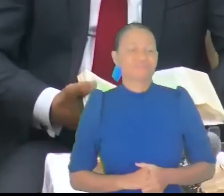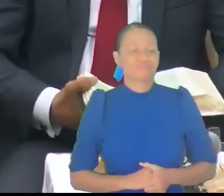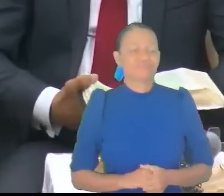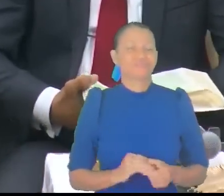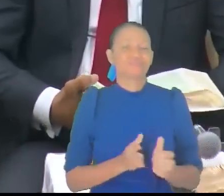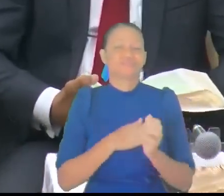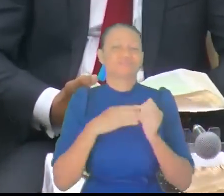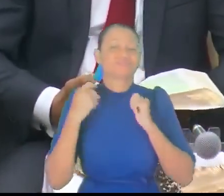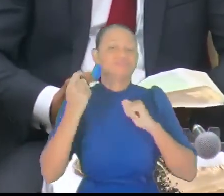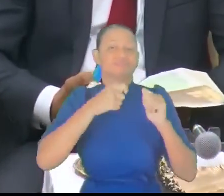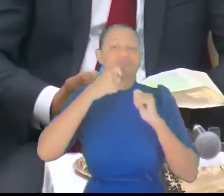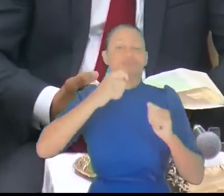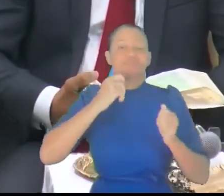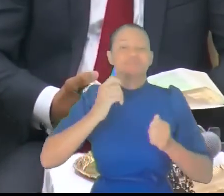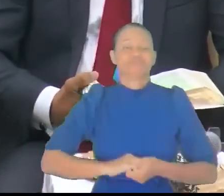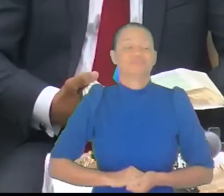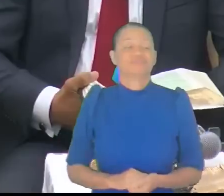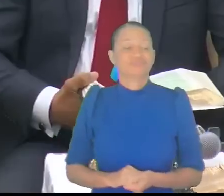Aleluia.